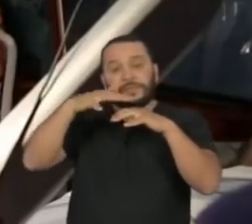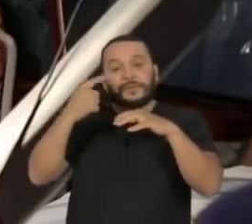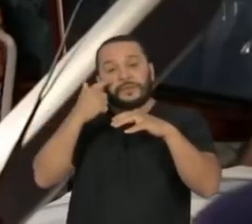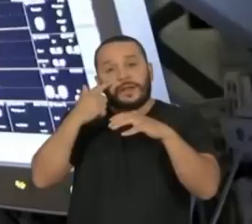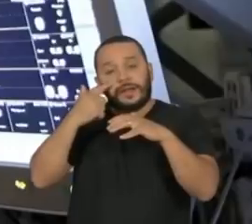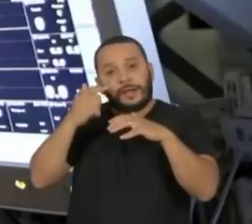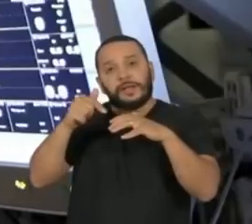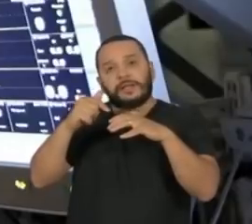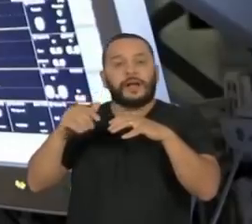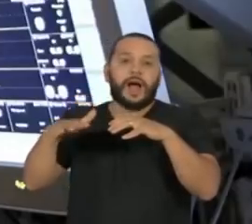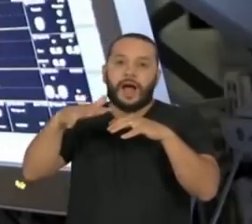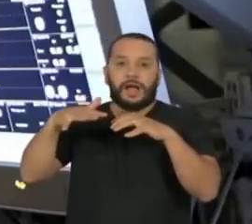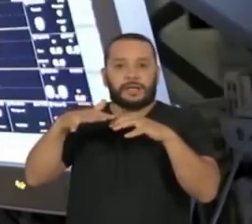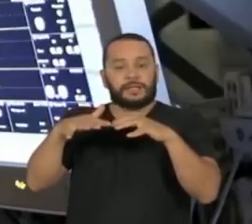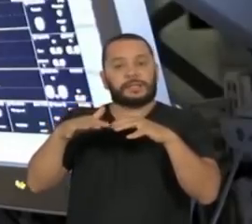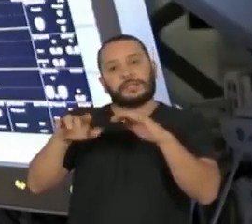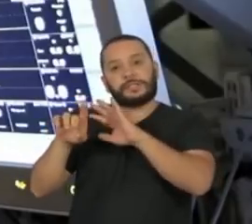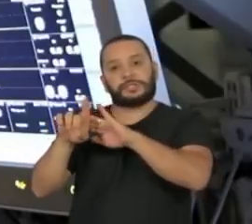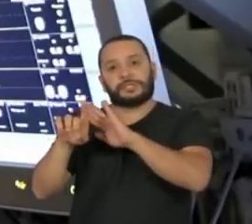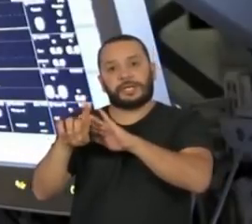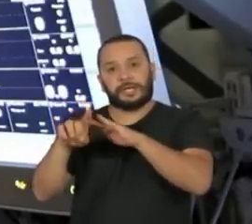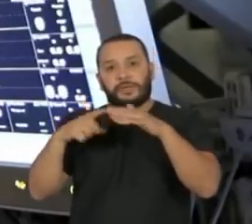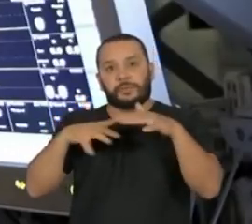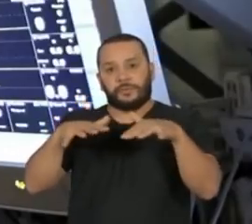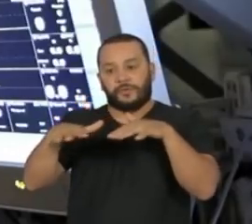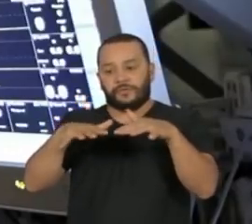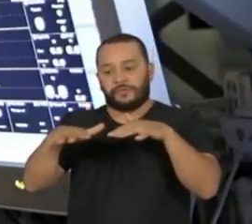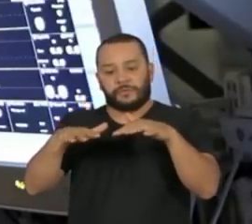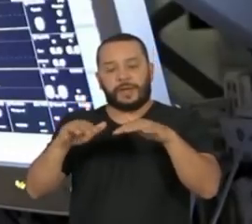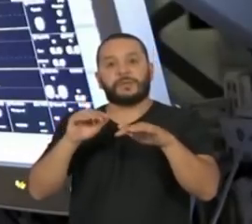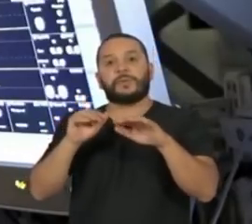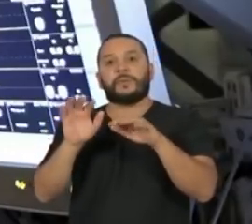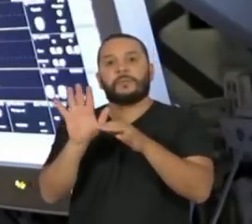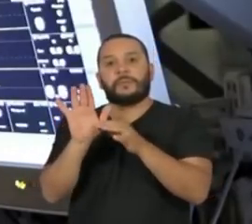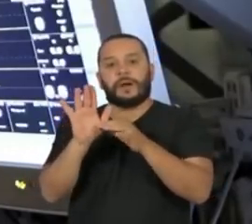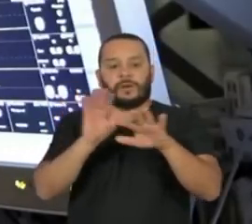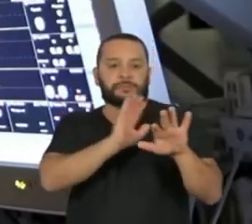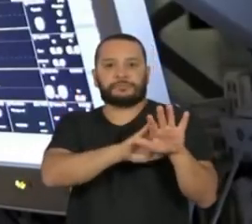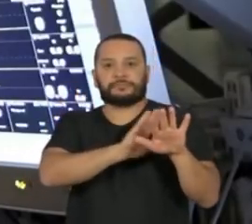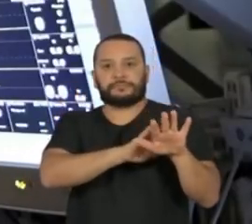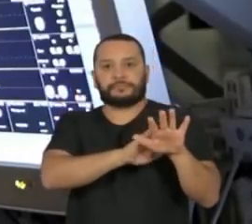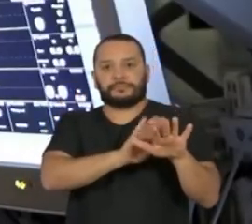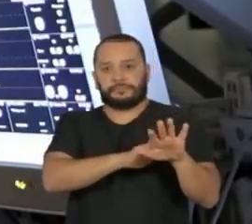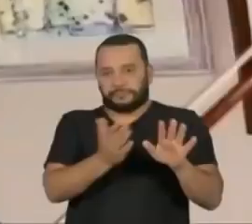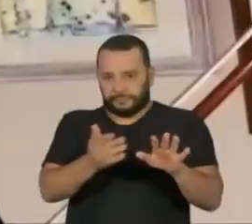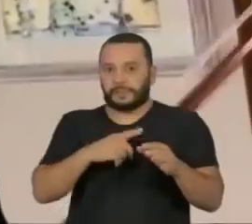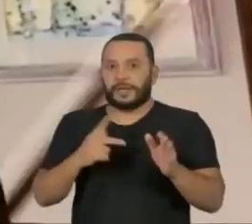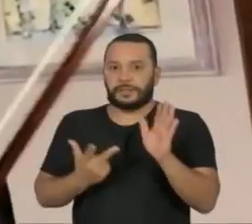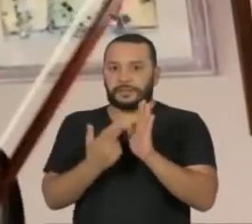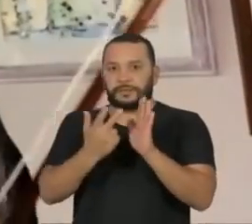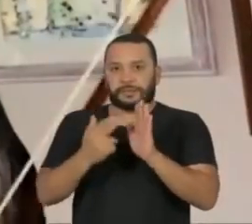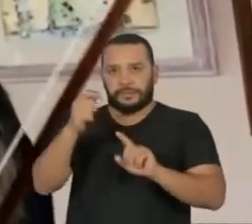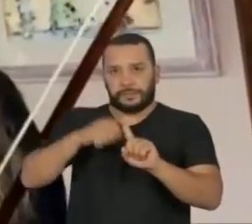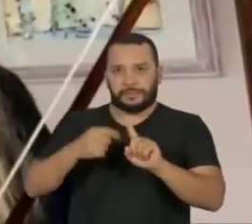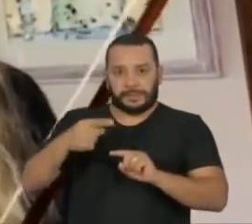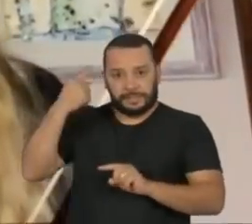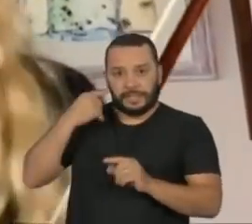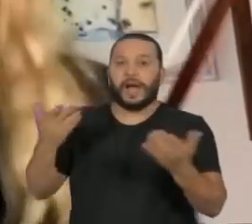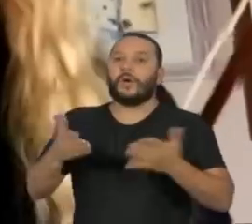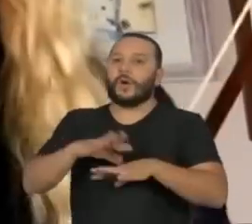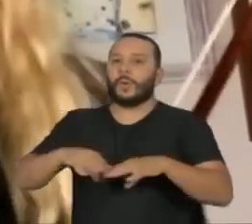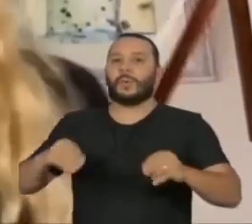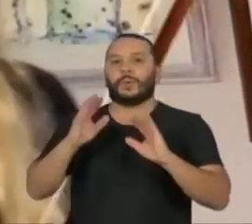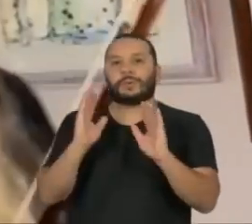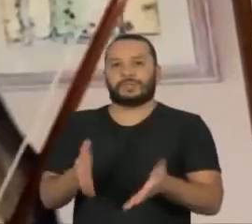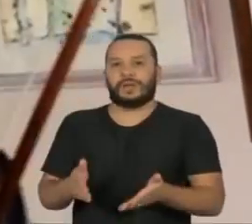frontal direito, que controla os movimentos da mão esquerda. A cirurgia aconteceu no mês passado. Agora, já